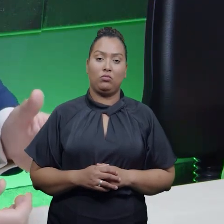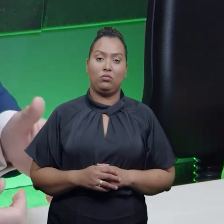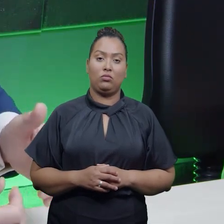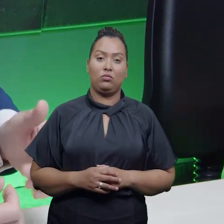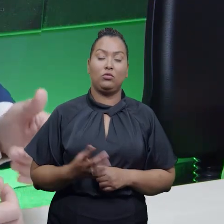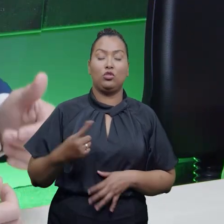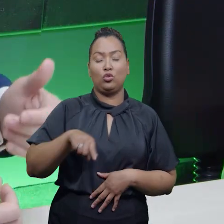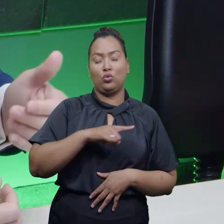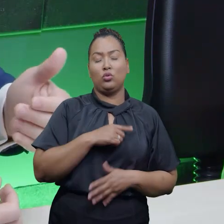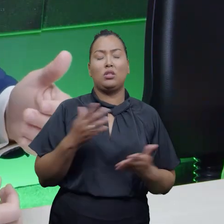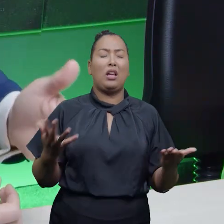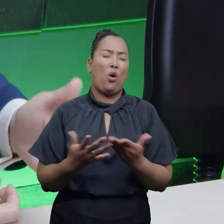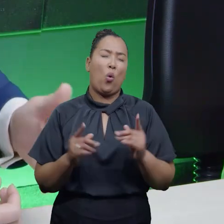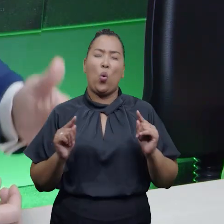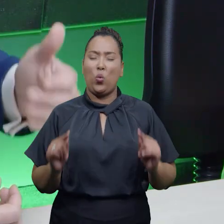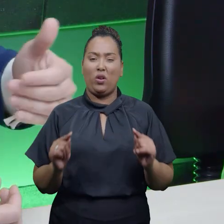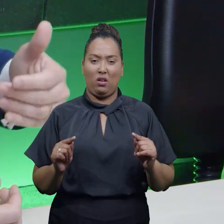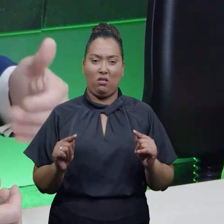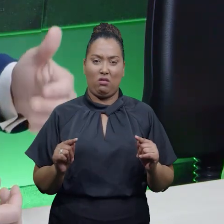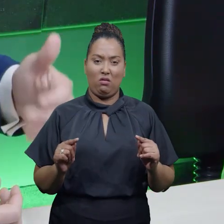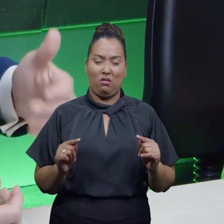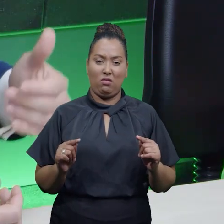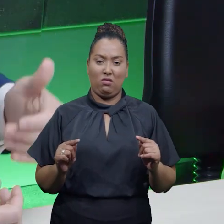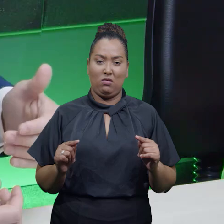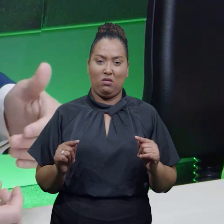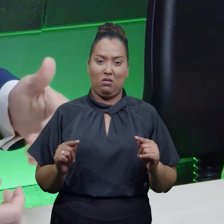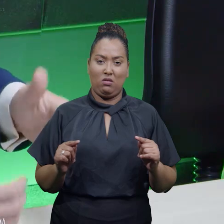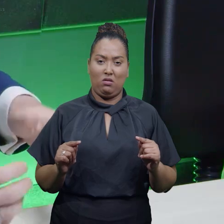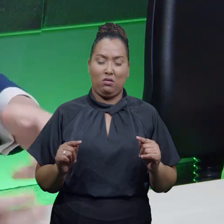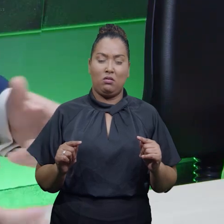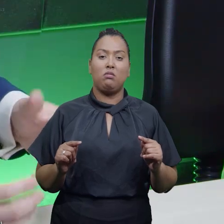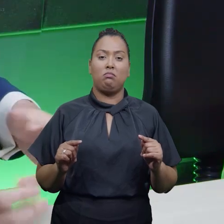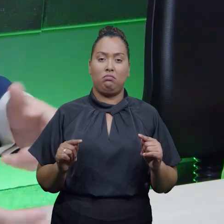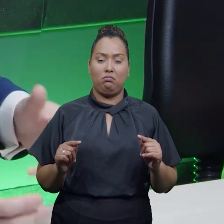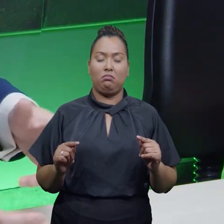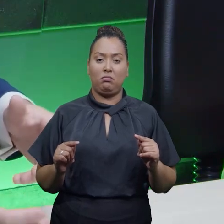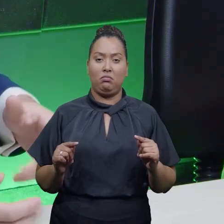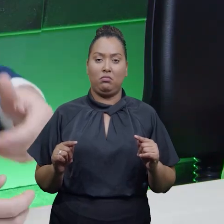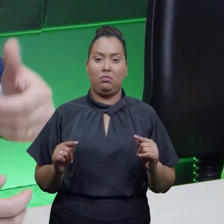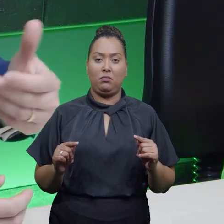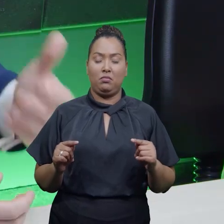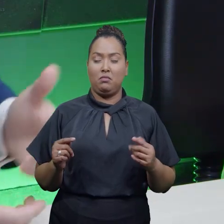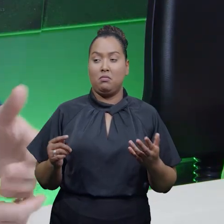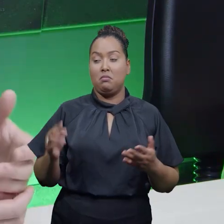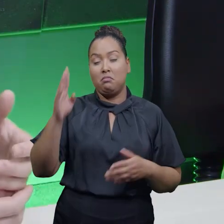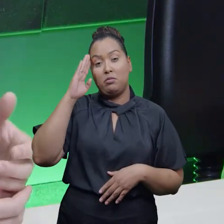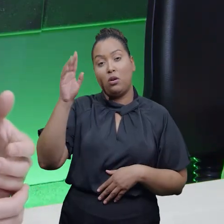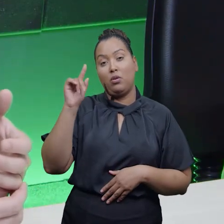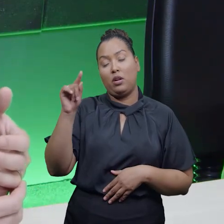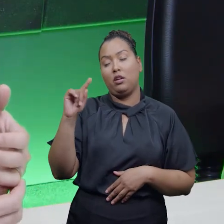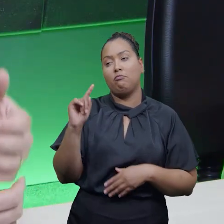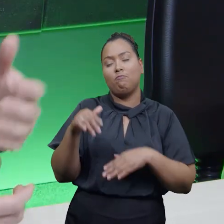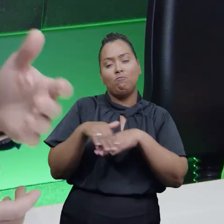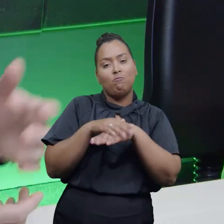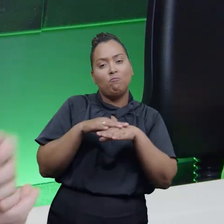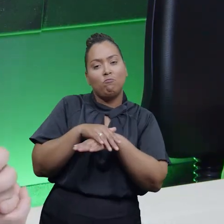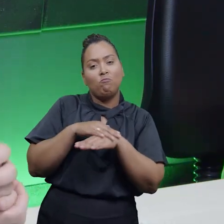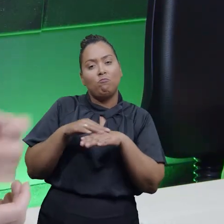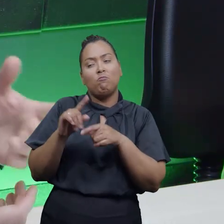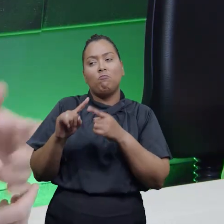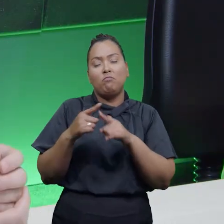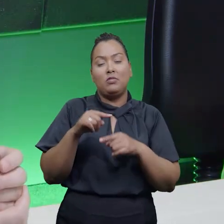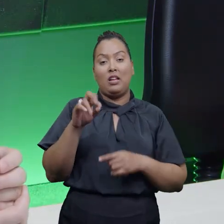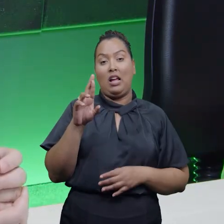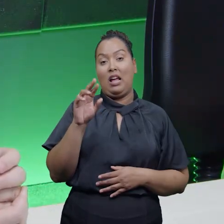agora estamos iniciando, já iniciamos desde o momento da transição, mas sobretudo agora as